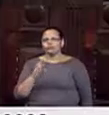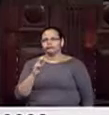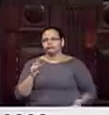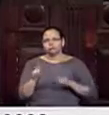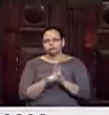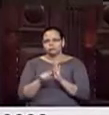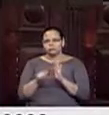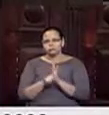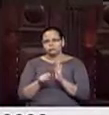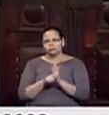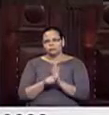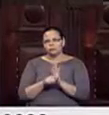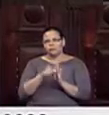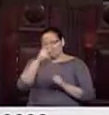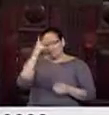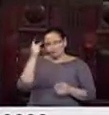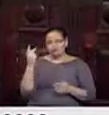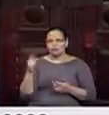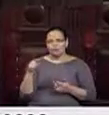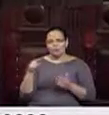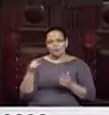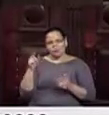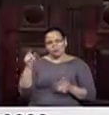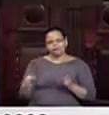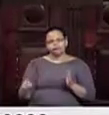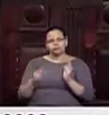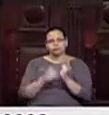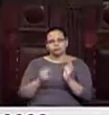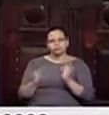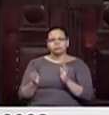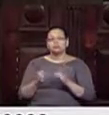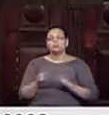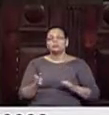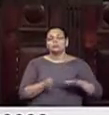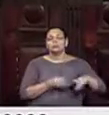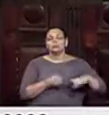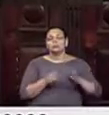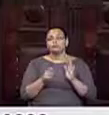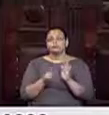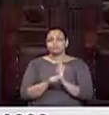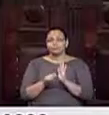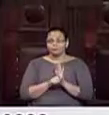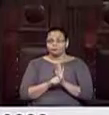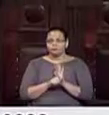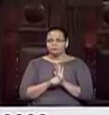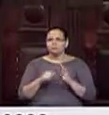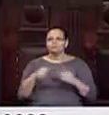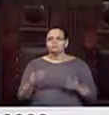retirar aquele indivíduo das drogas. Então, como uma sugestão, termino a minha discussão